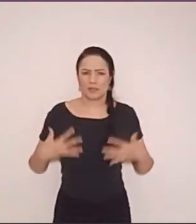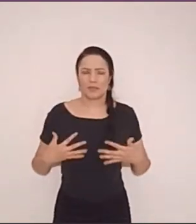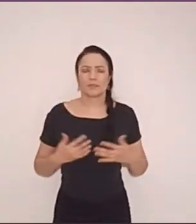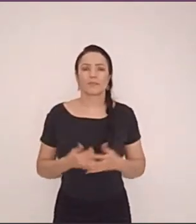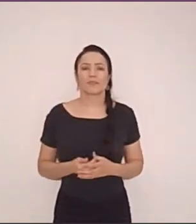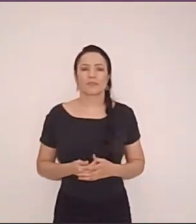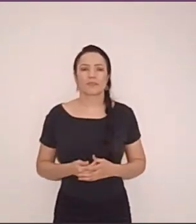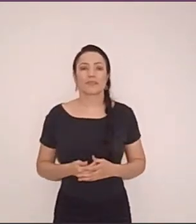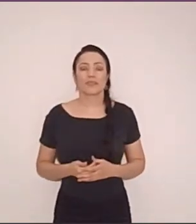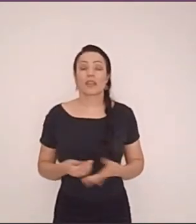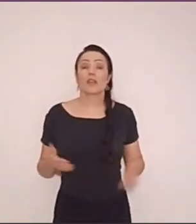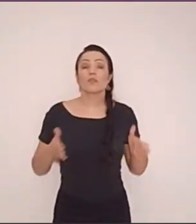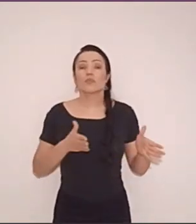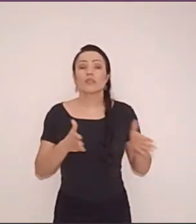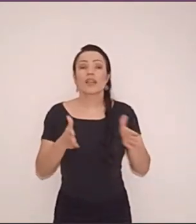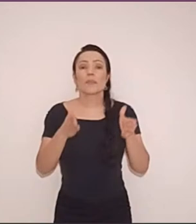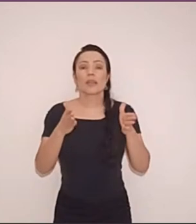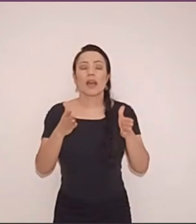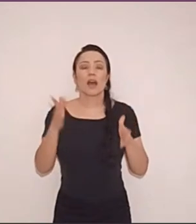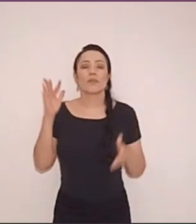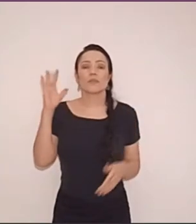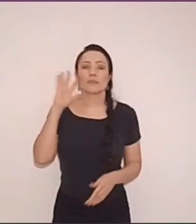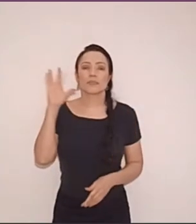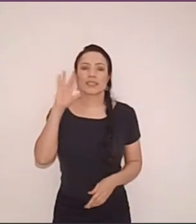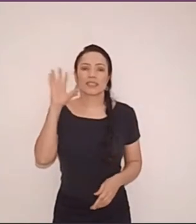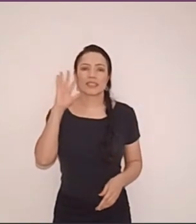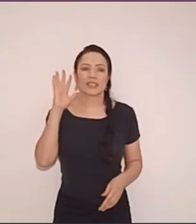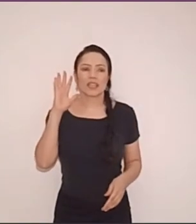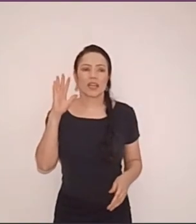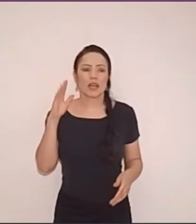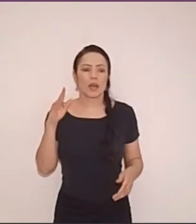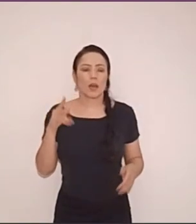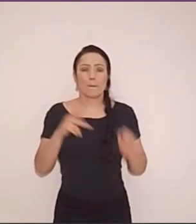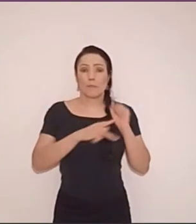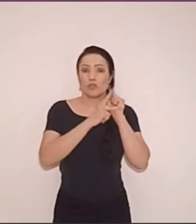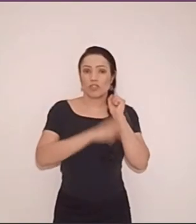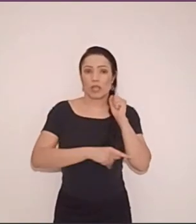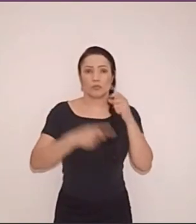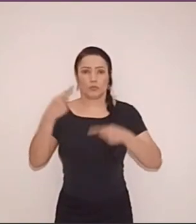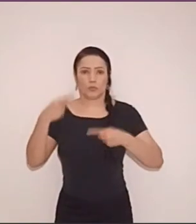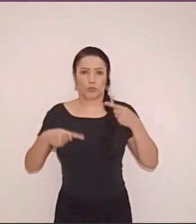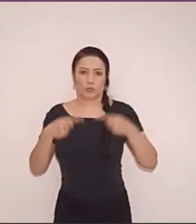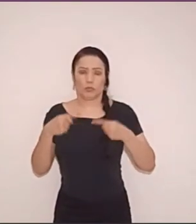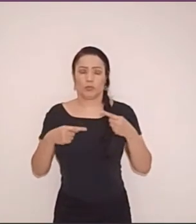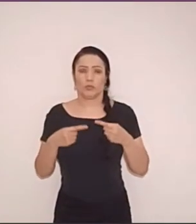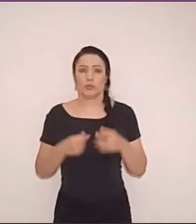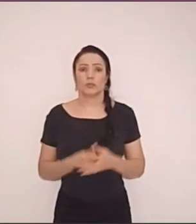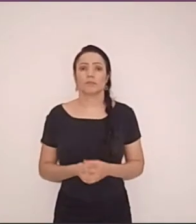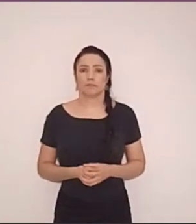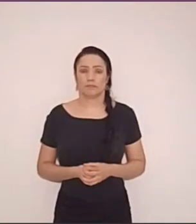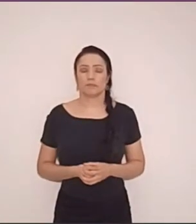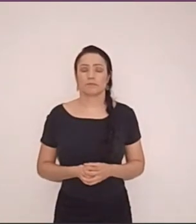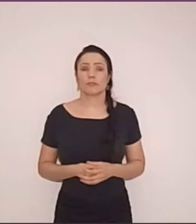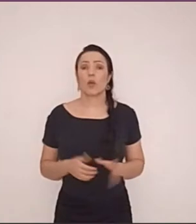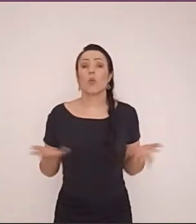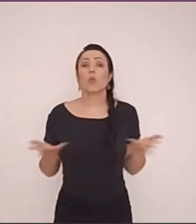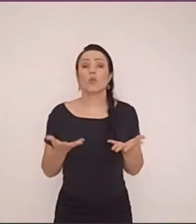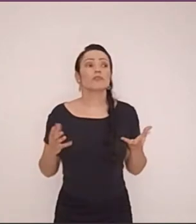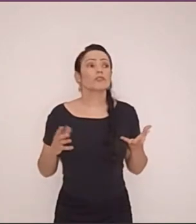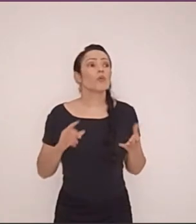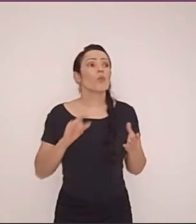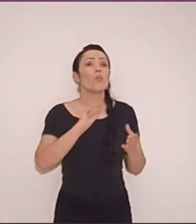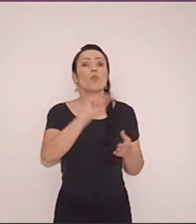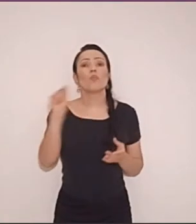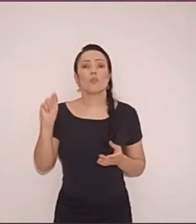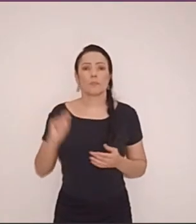então tem seus caminhos como a gente pensa programa político projeto político é como é que fica o projeto político no mundo hoje